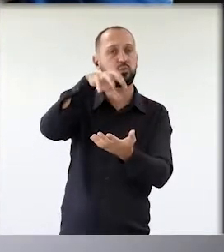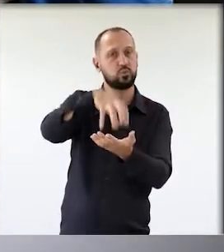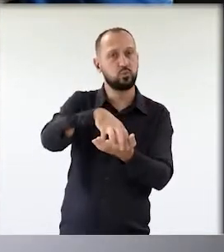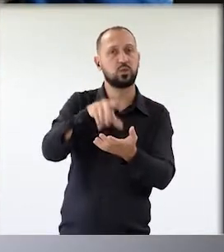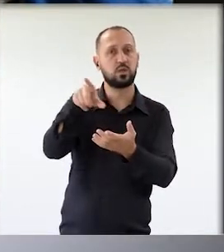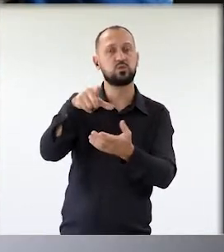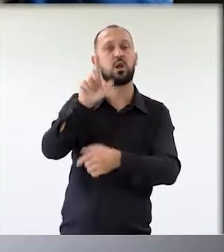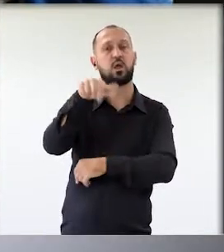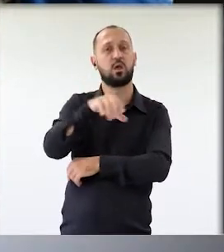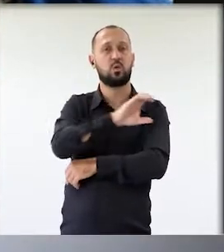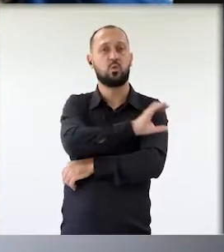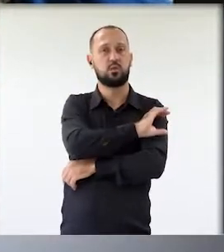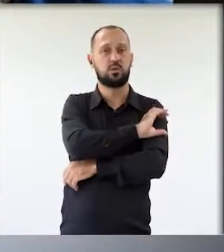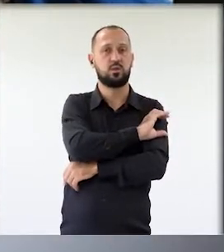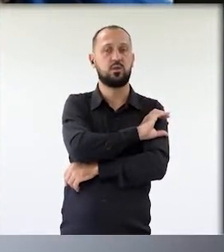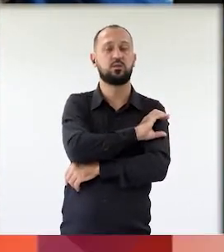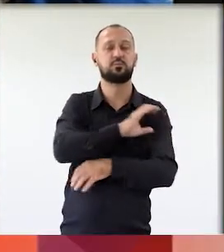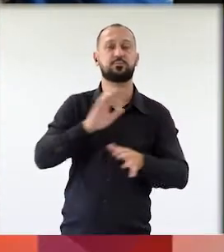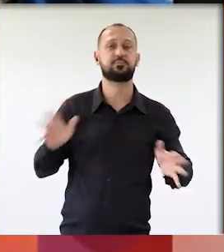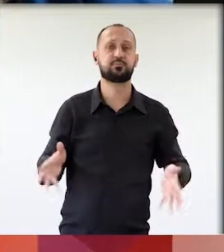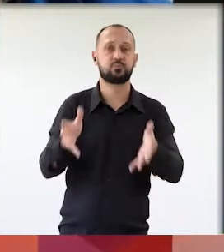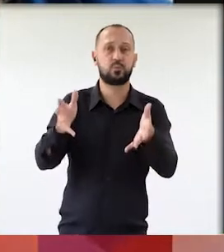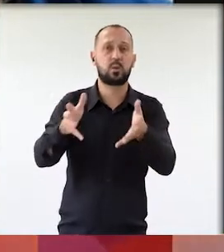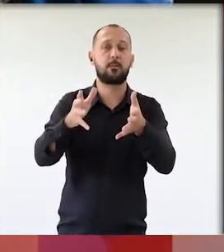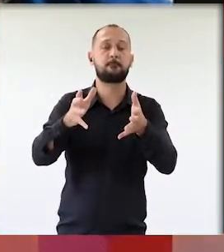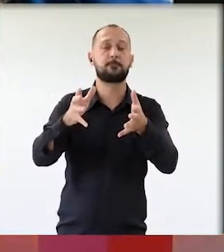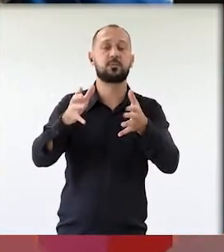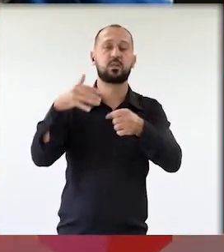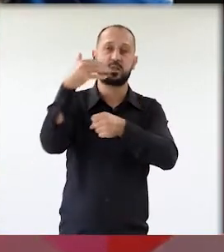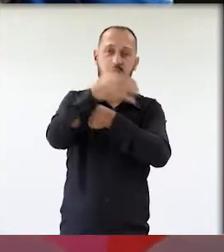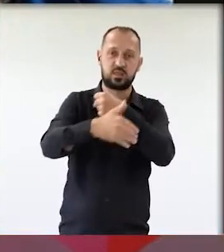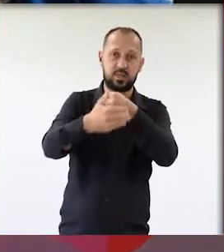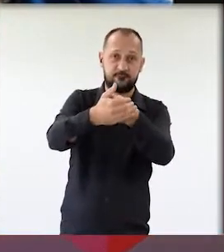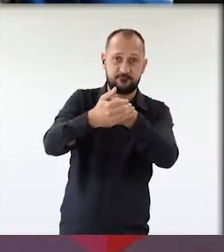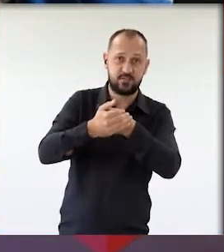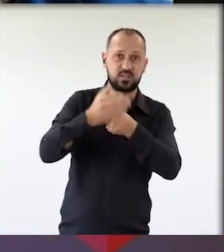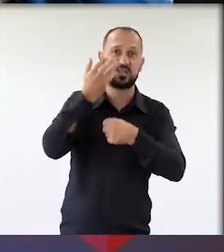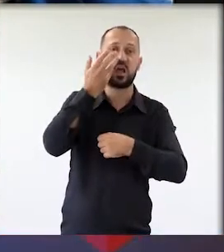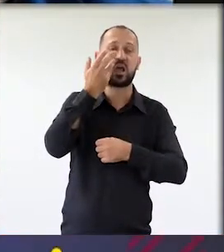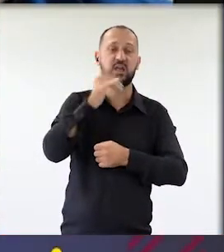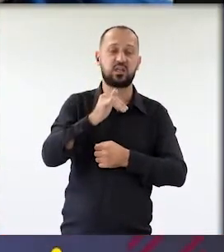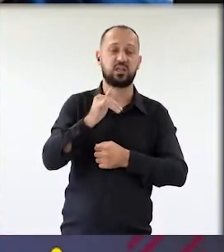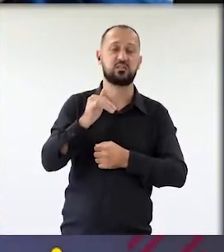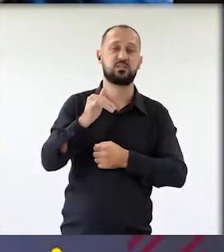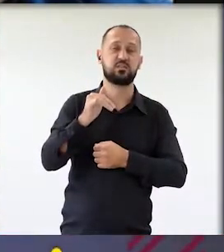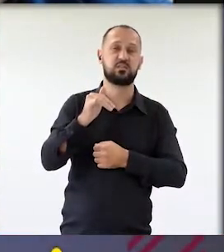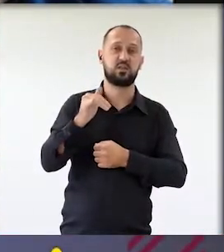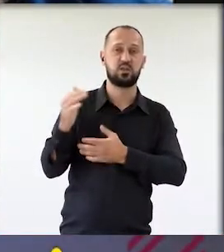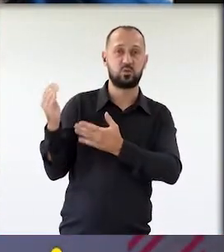do trabalho do núcleo que a senhora coordena, esse núcleo de promoção e defesa dos direitos da criança e do adolescente da